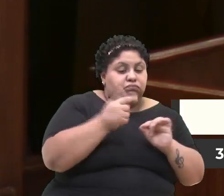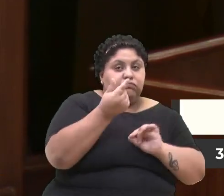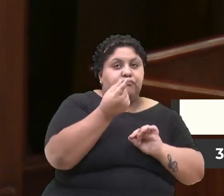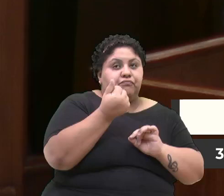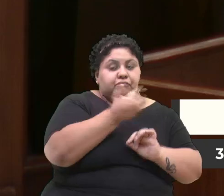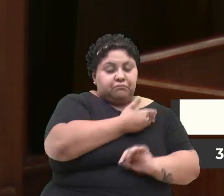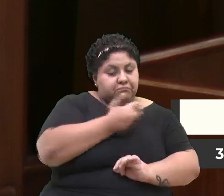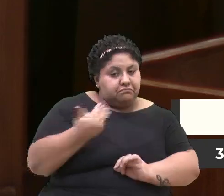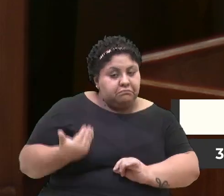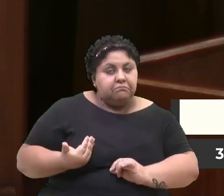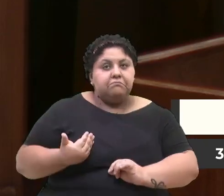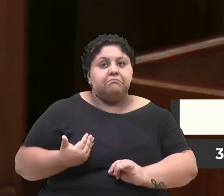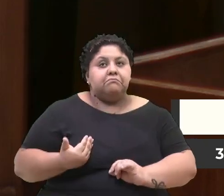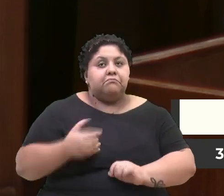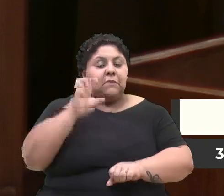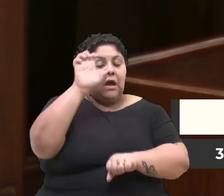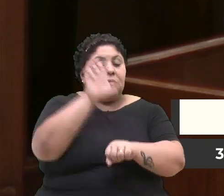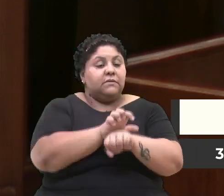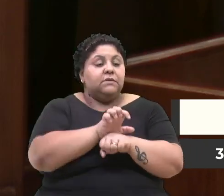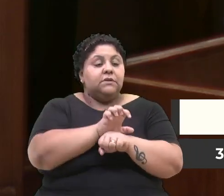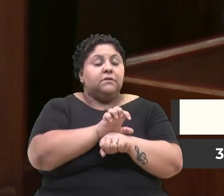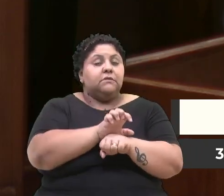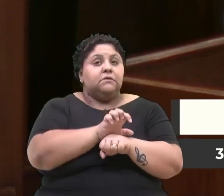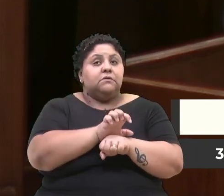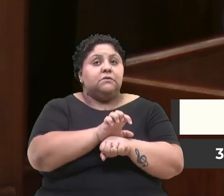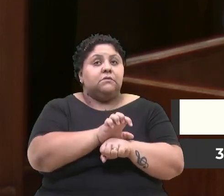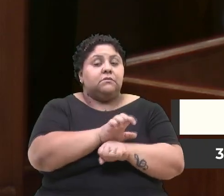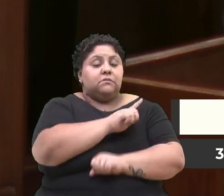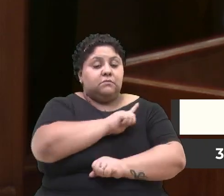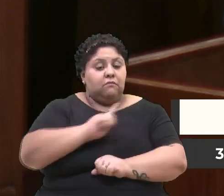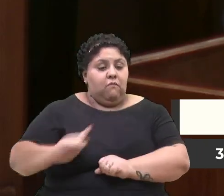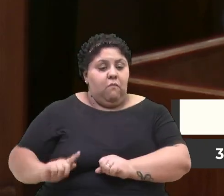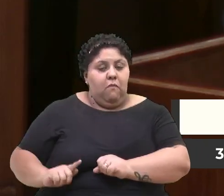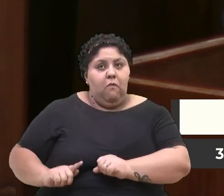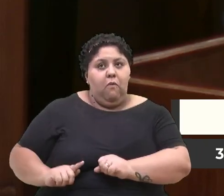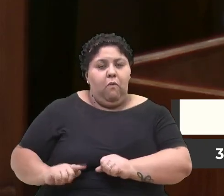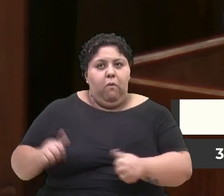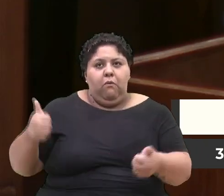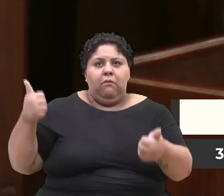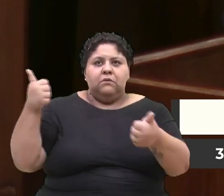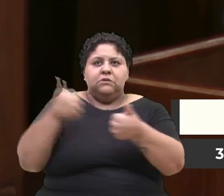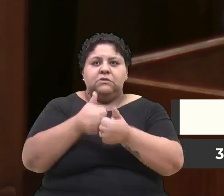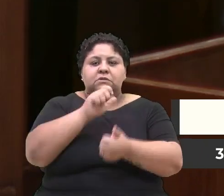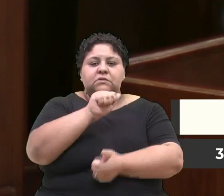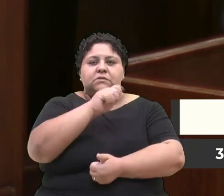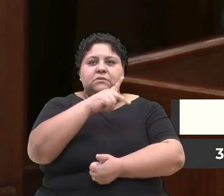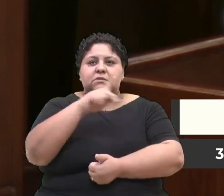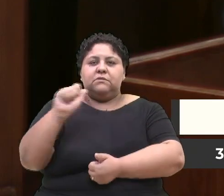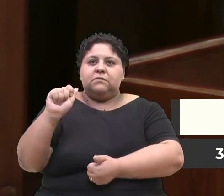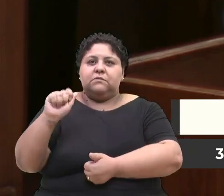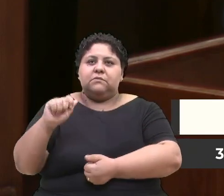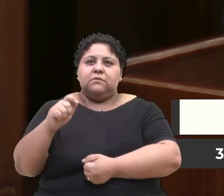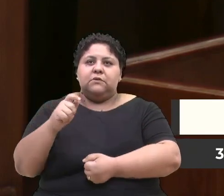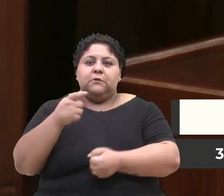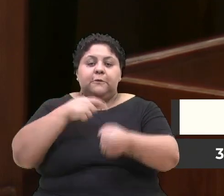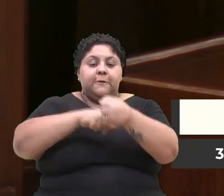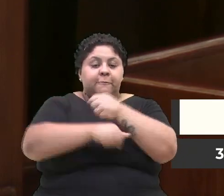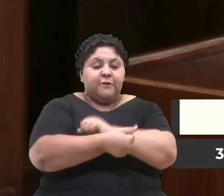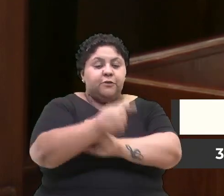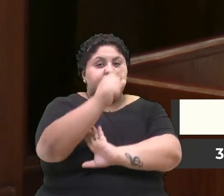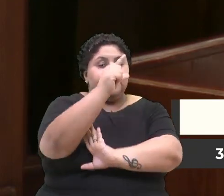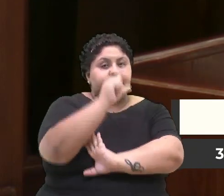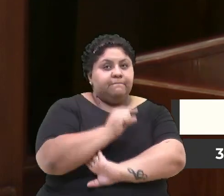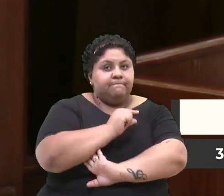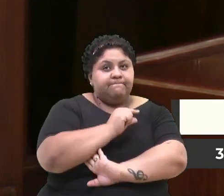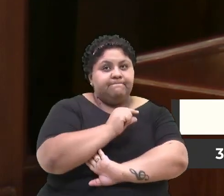públicos ao Estado, né, aos governos, através da PAC. É um investimento muito menor do que